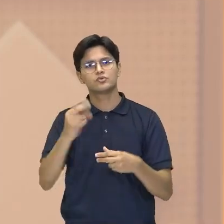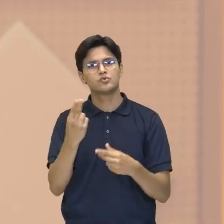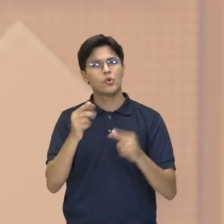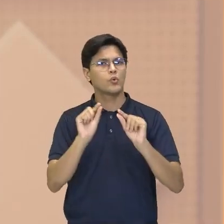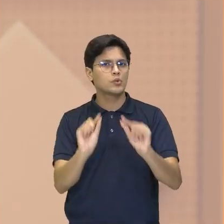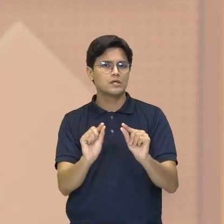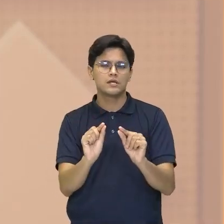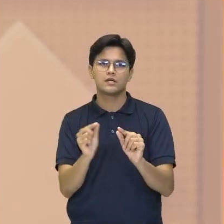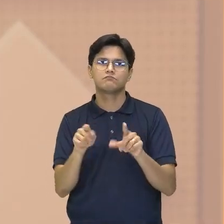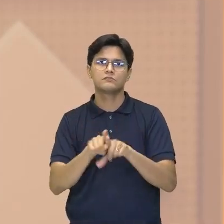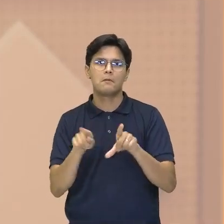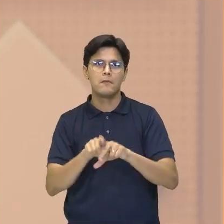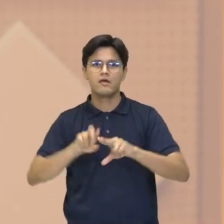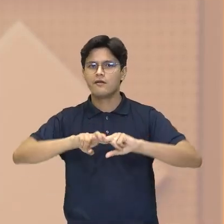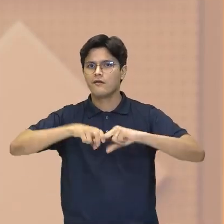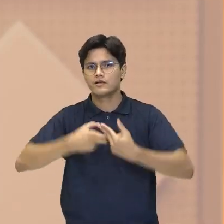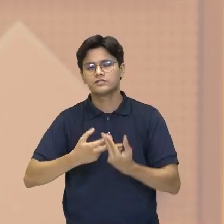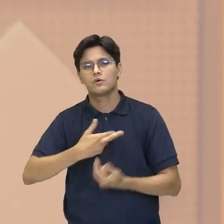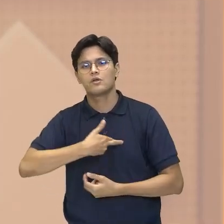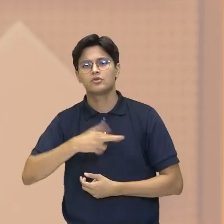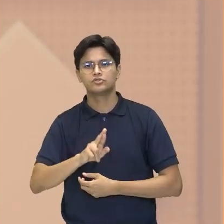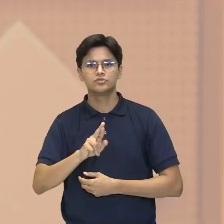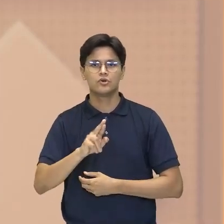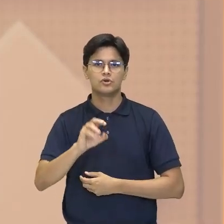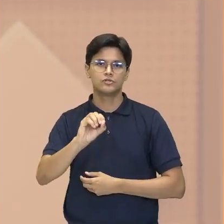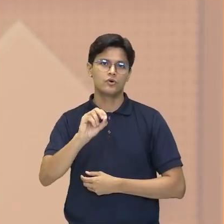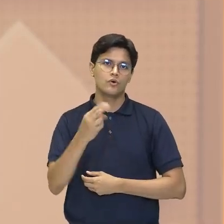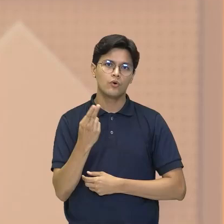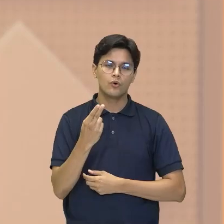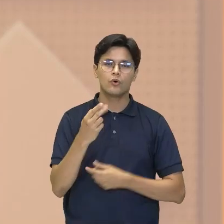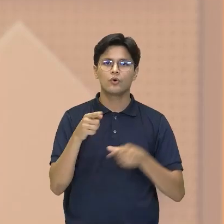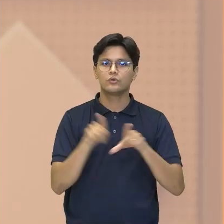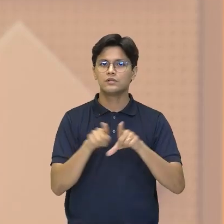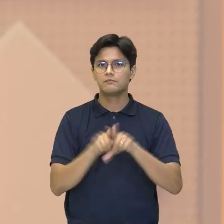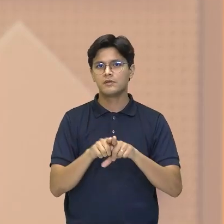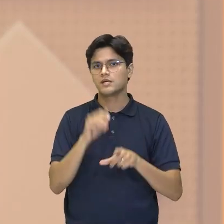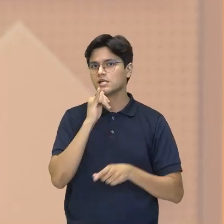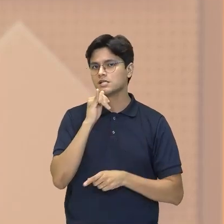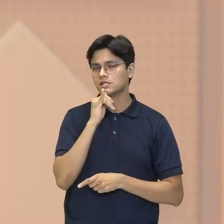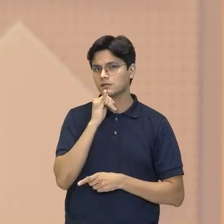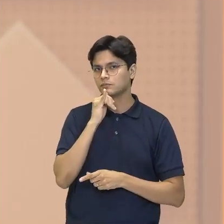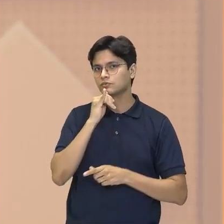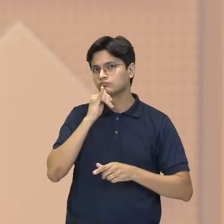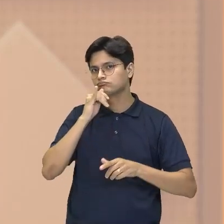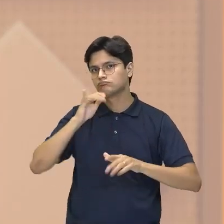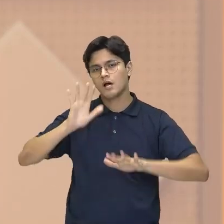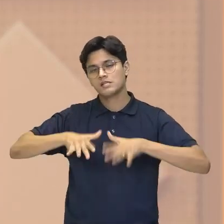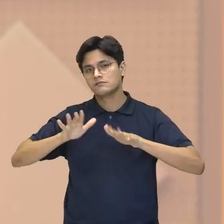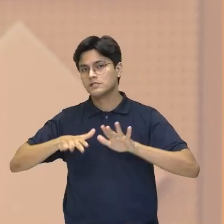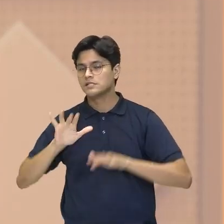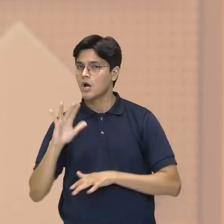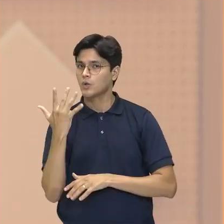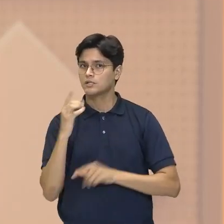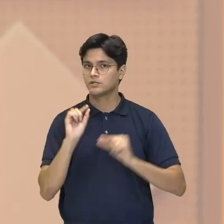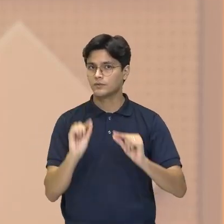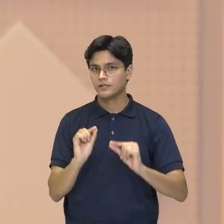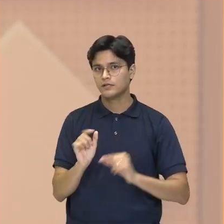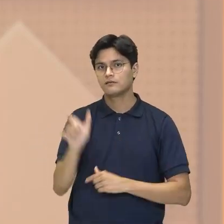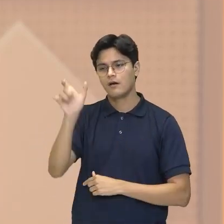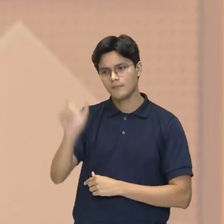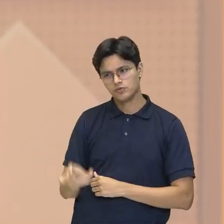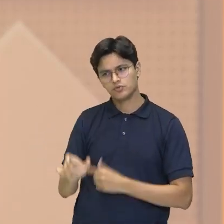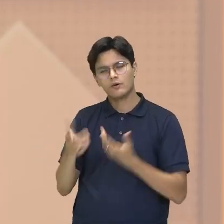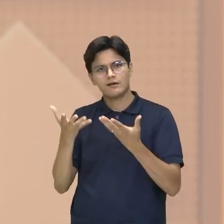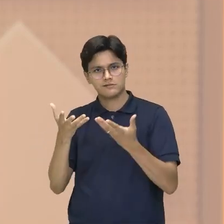ou ainda, uma pessoa se submetia a essa situação de escravização ou na condição de escravizado